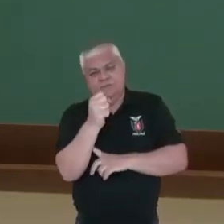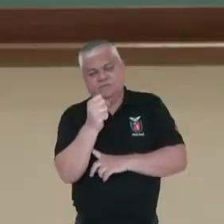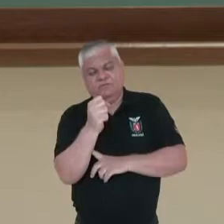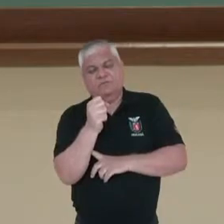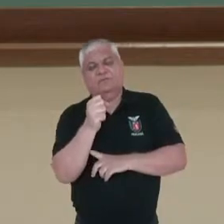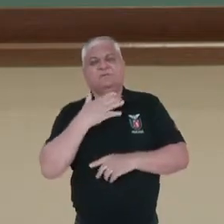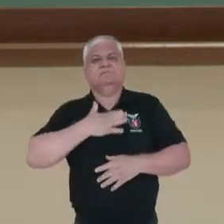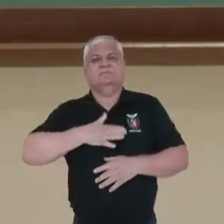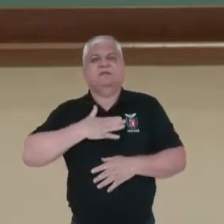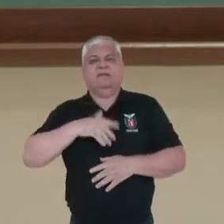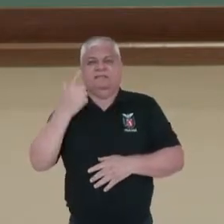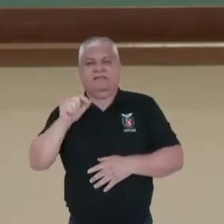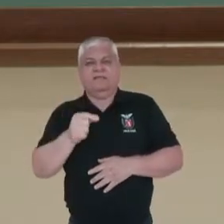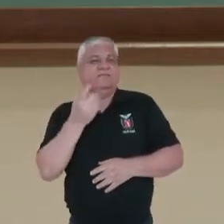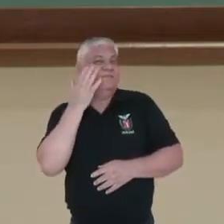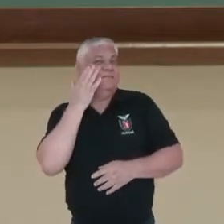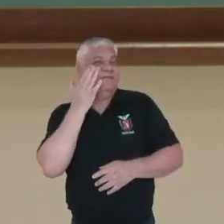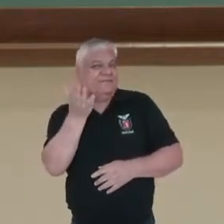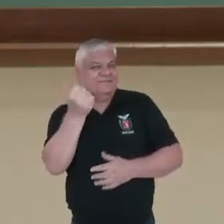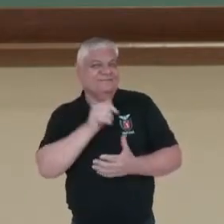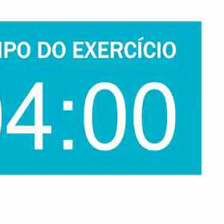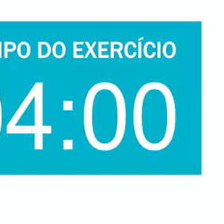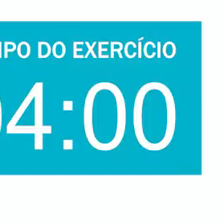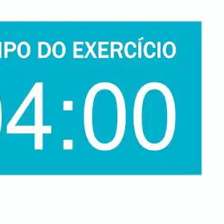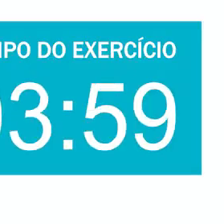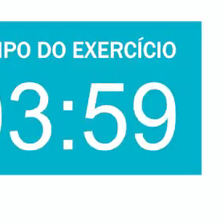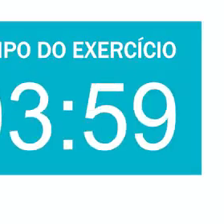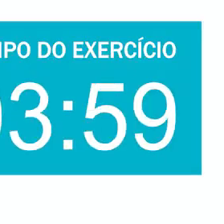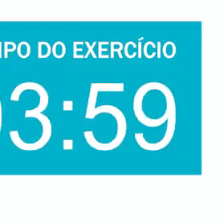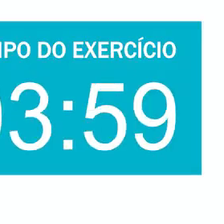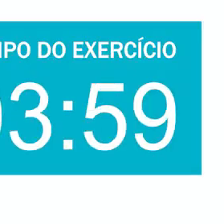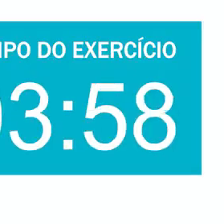Vamos ver se eles conseguem vamos lá